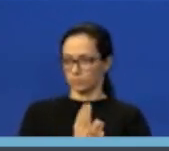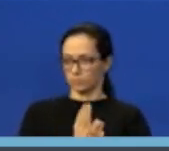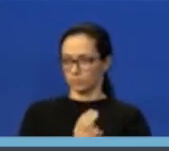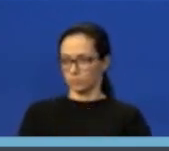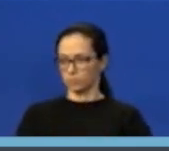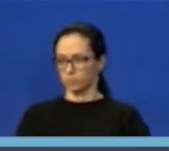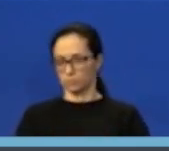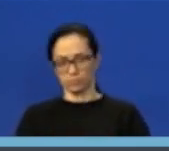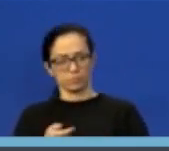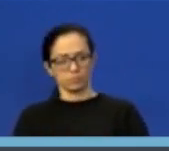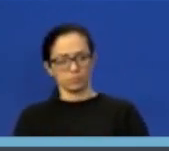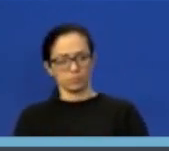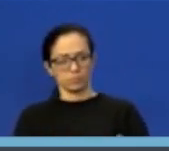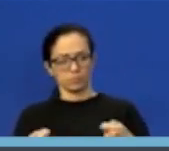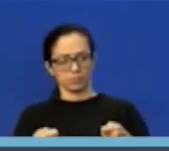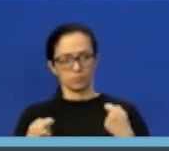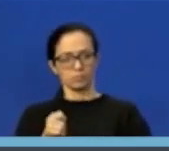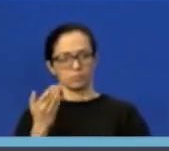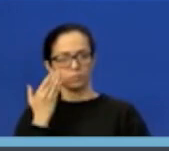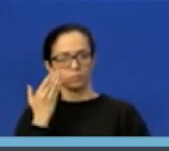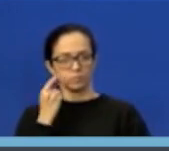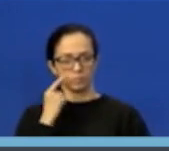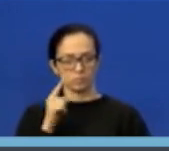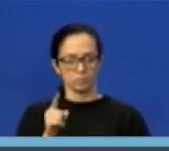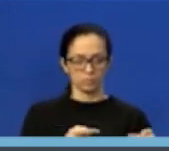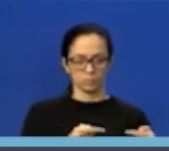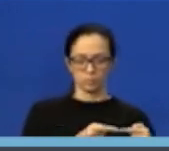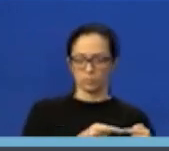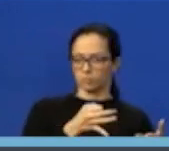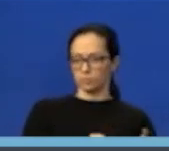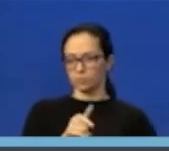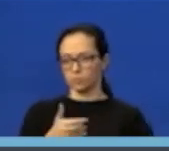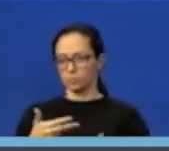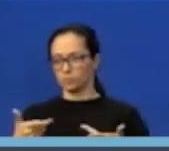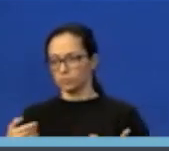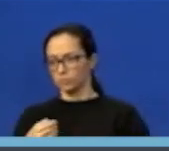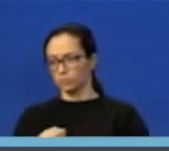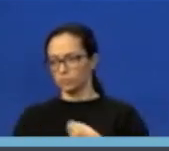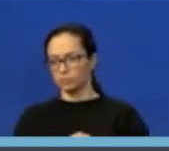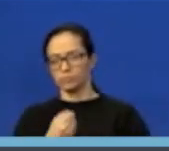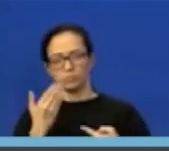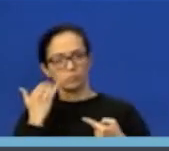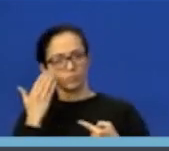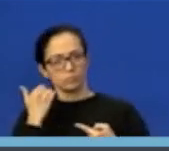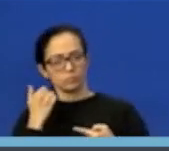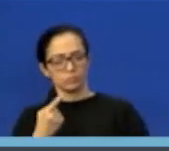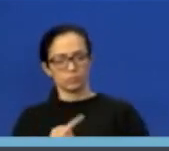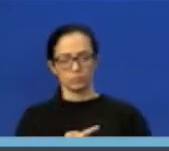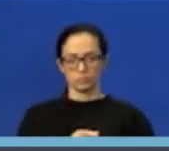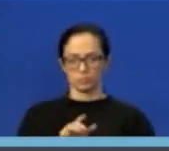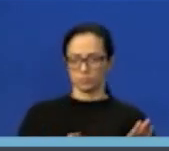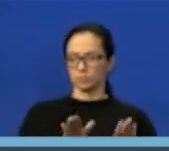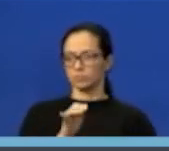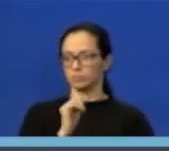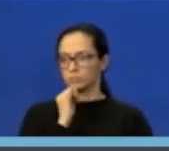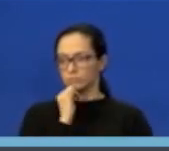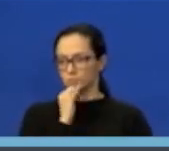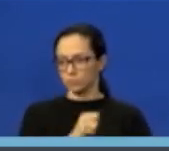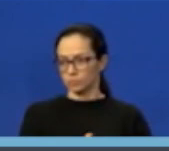eles precisam ser associados aos outros exames de imagem, porque muitas vezes a pessoa está com um